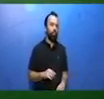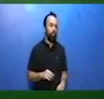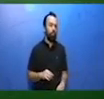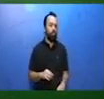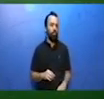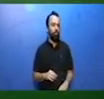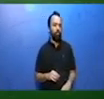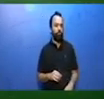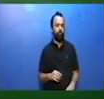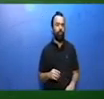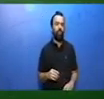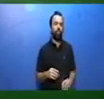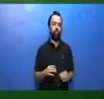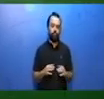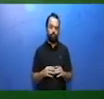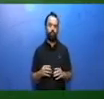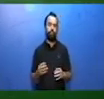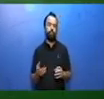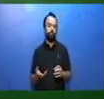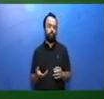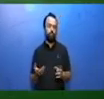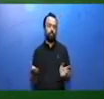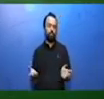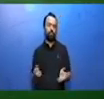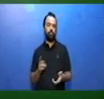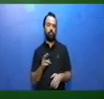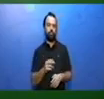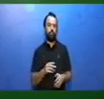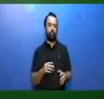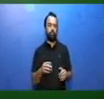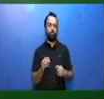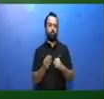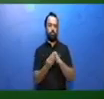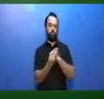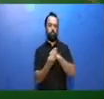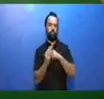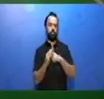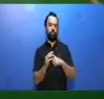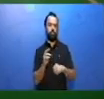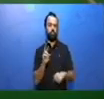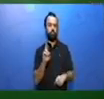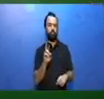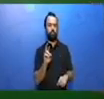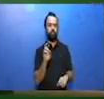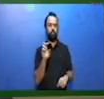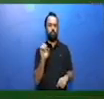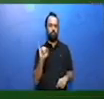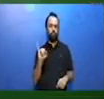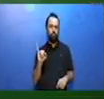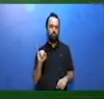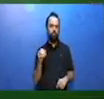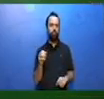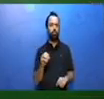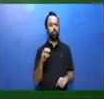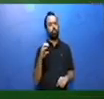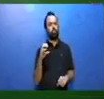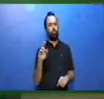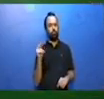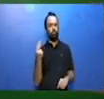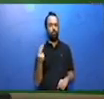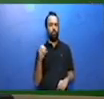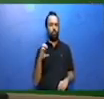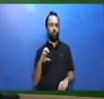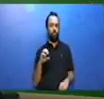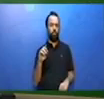casas, tem a escola onde estuda. Ele é um bairro o quê? Industrial? Comercial